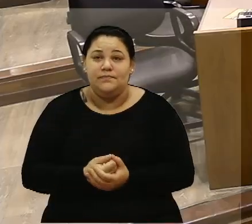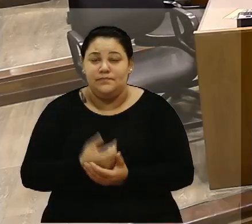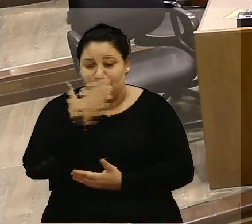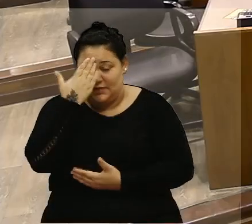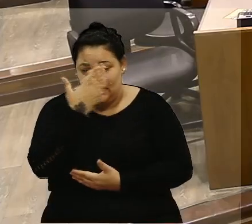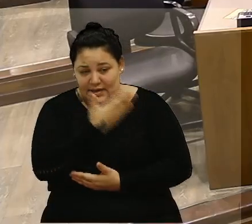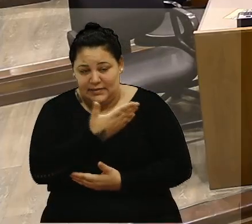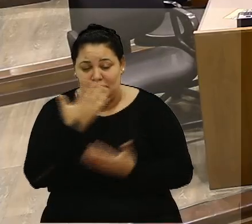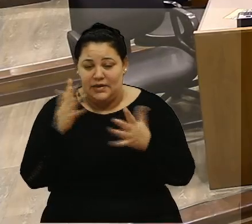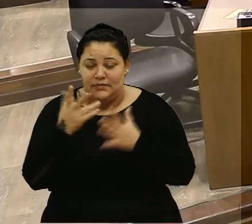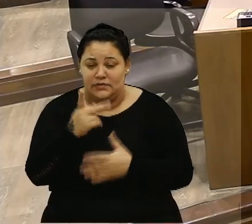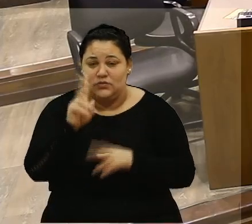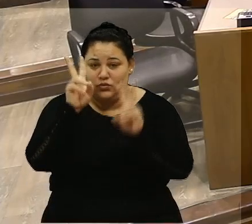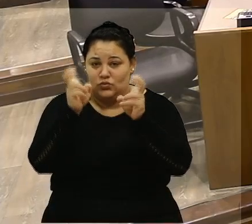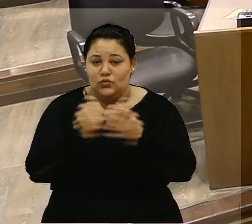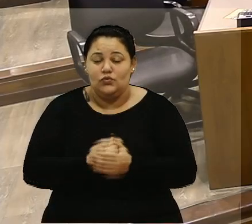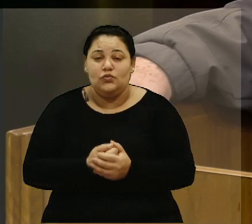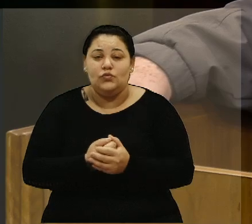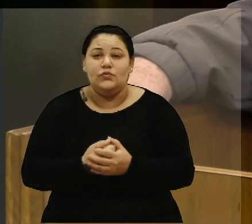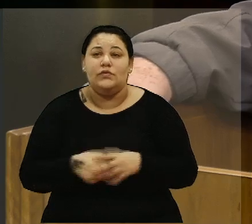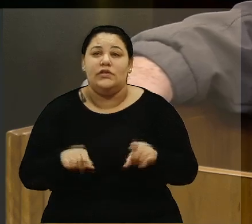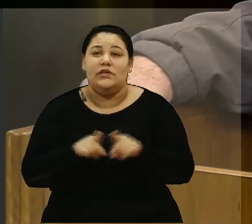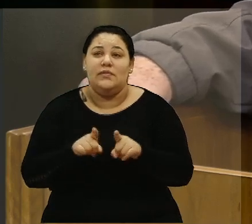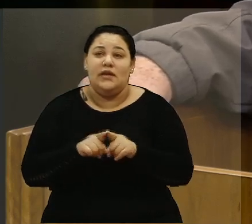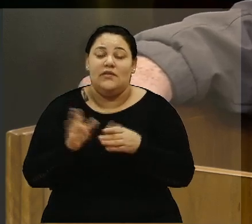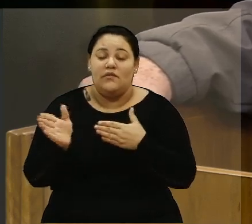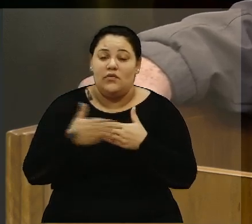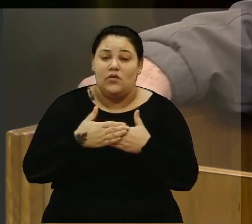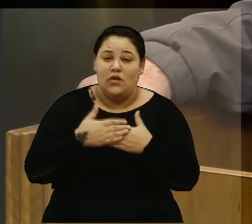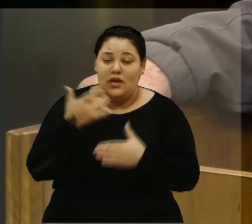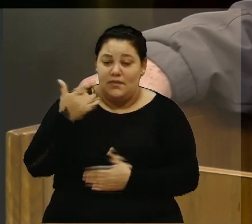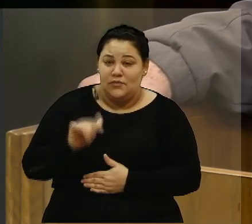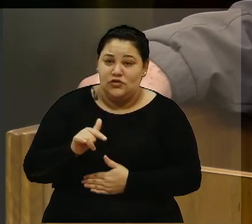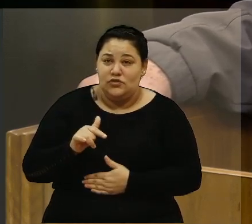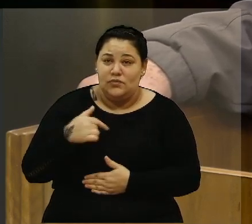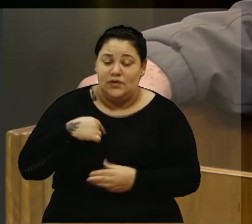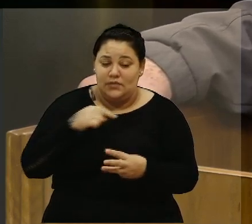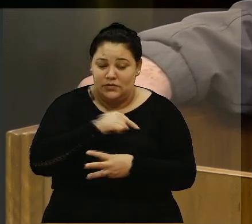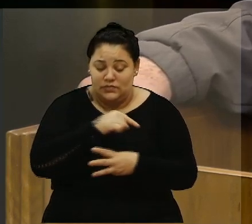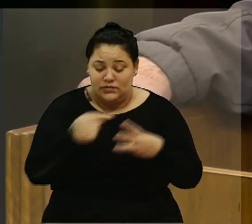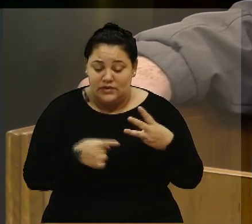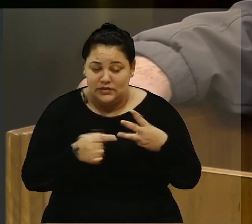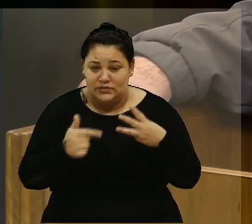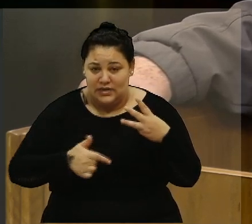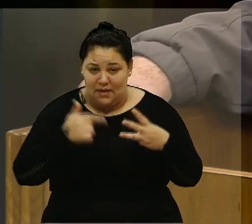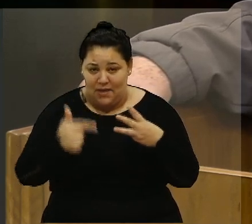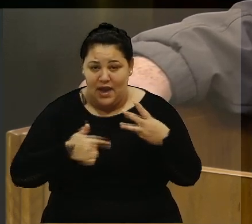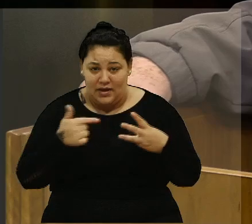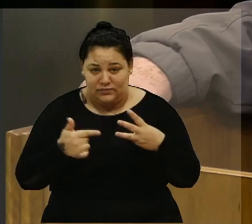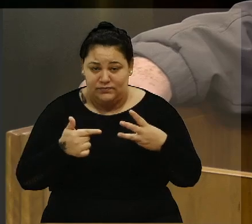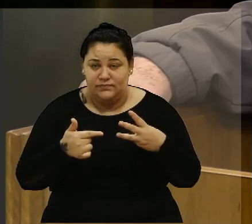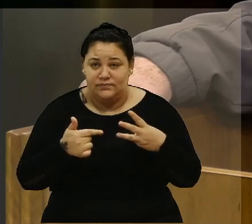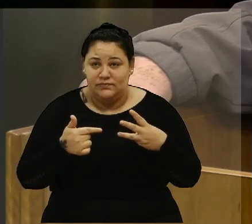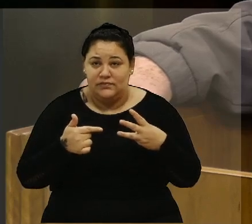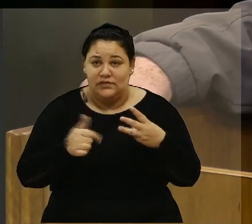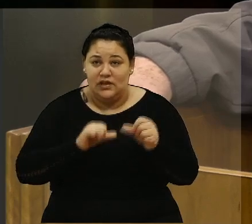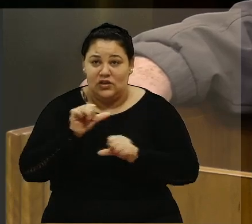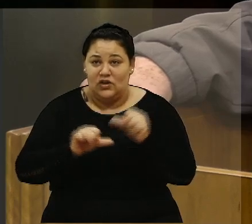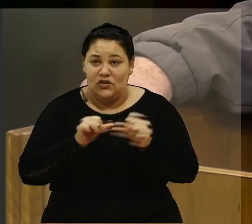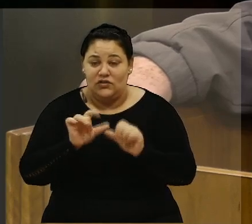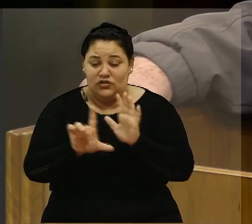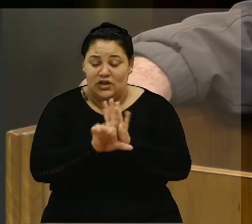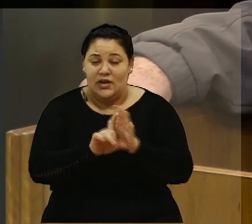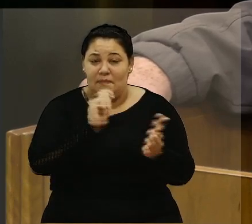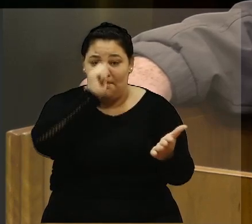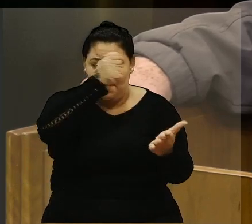tema. Obrigado, vereador Cláudio. E fecho, então, repetindo o tripé, na minha lógica, de alteração da legislação.